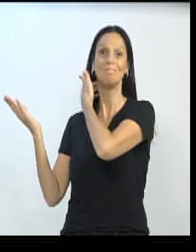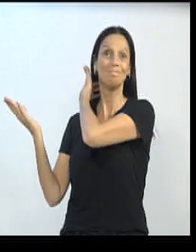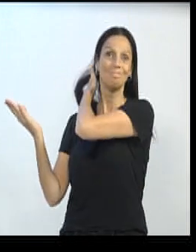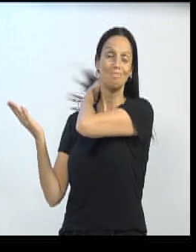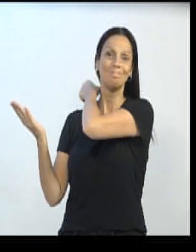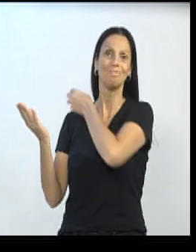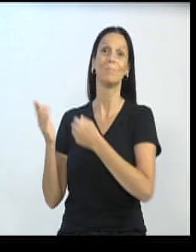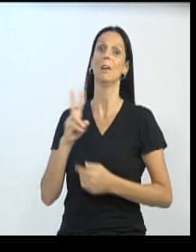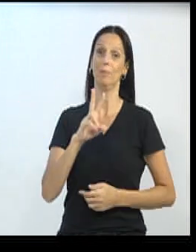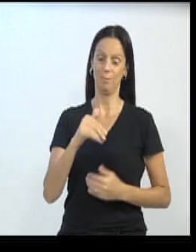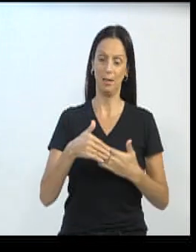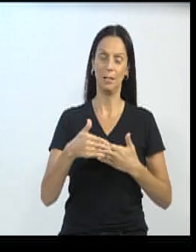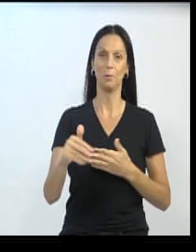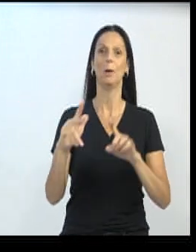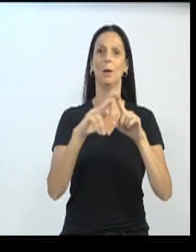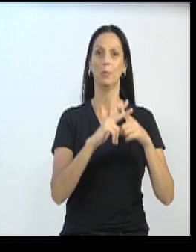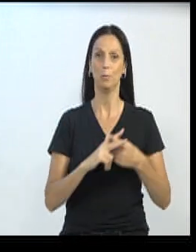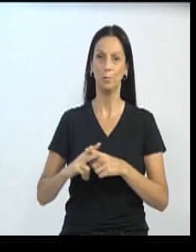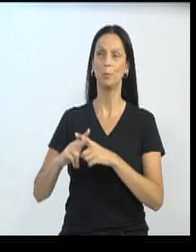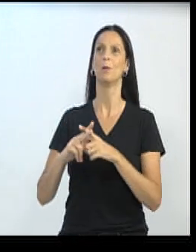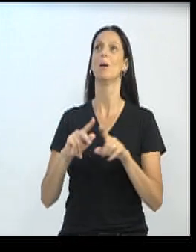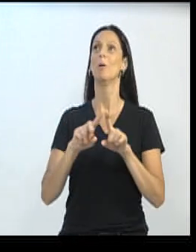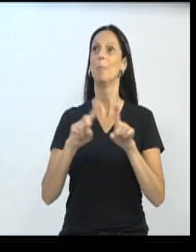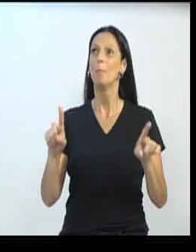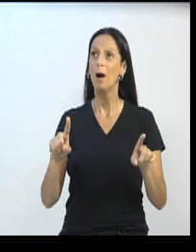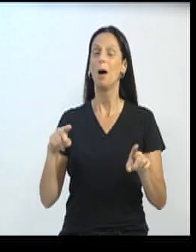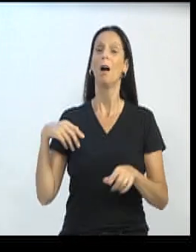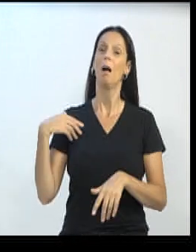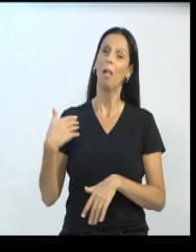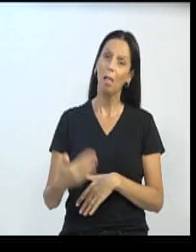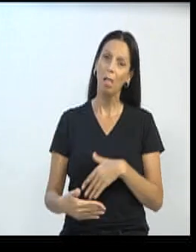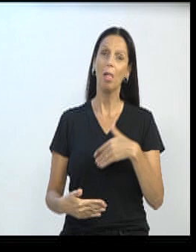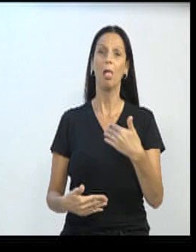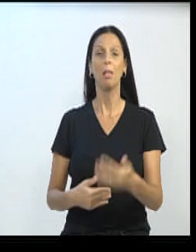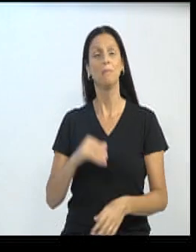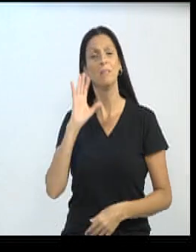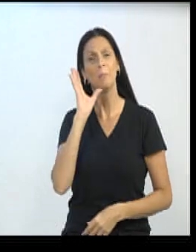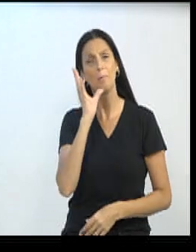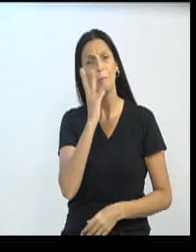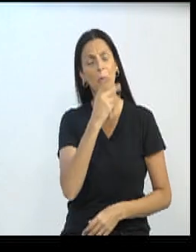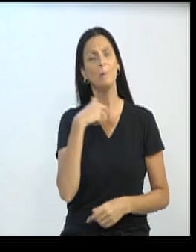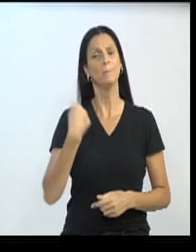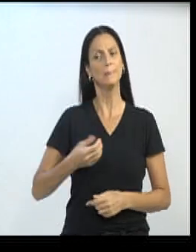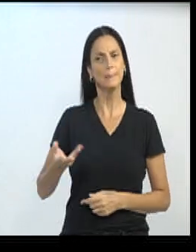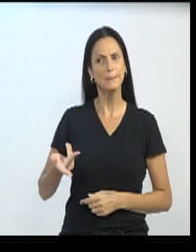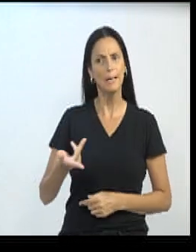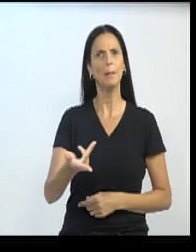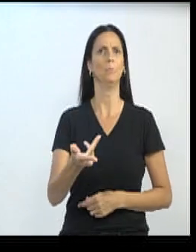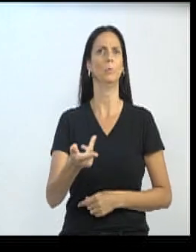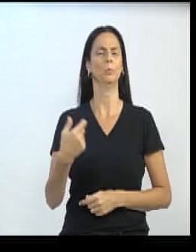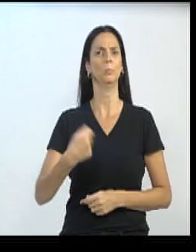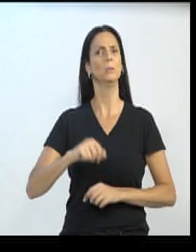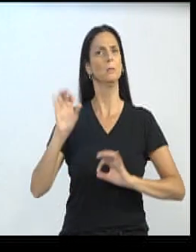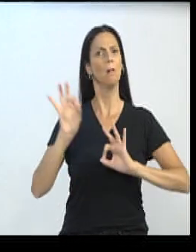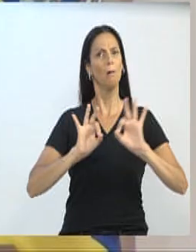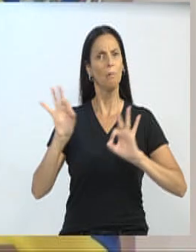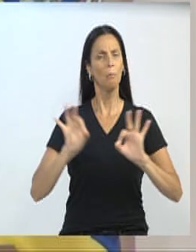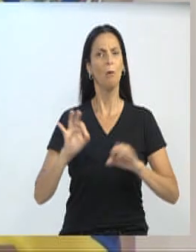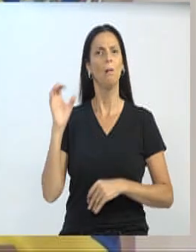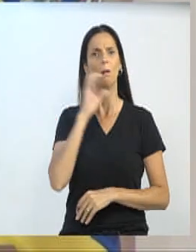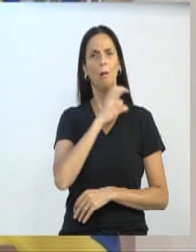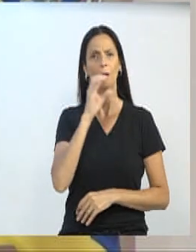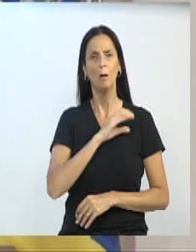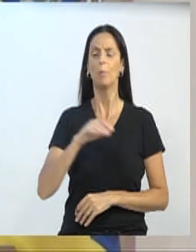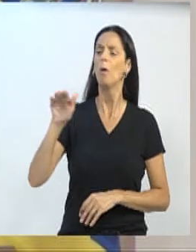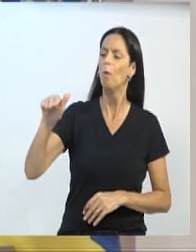vai passar por uma reforma a gente sabe disso mas a reforma tá caminhando muito lentamente e é preciso que a gente faça essa cobrança por parte da